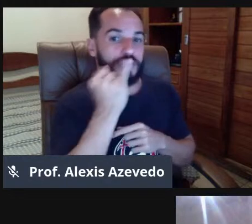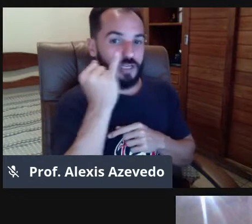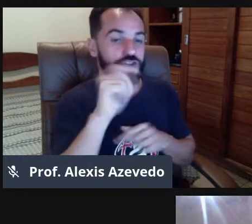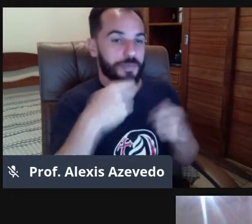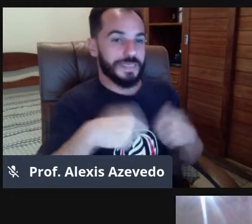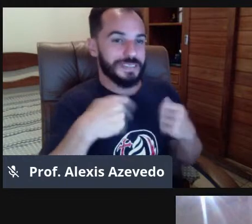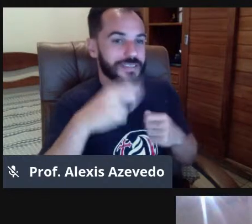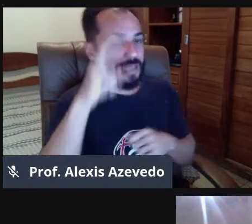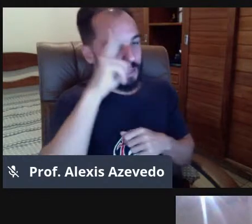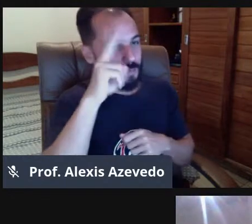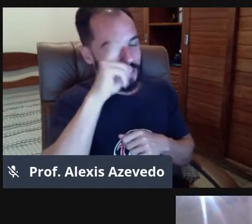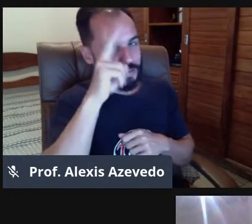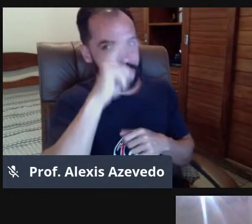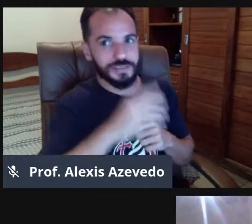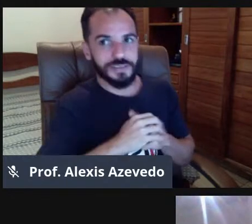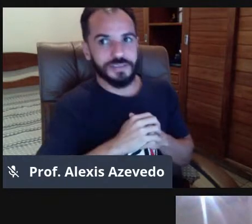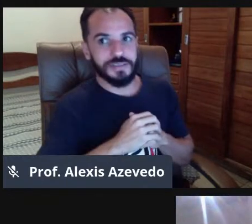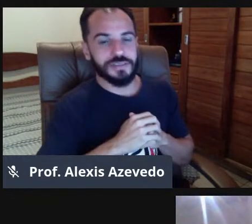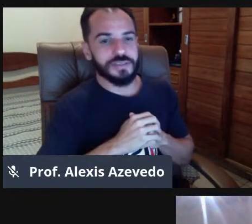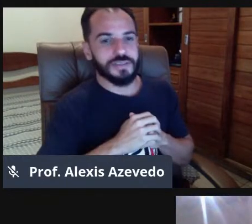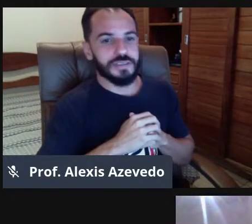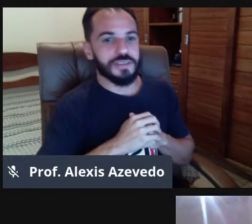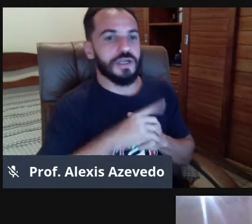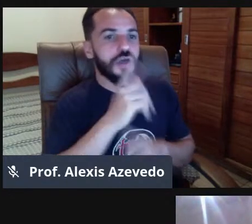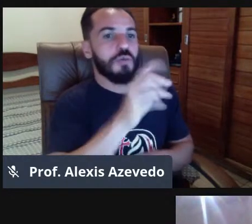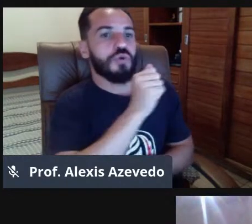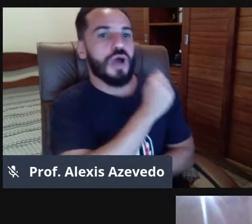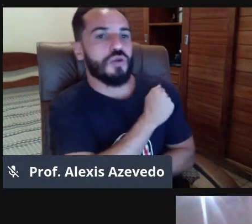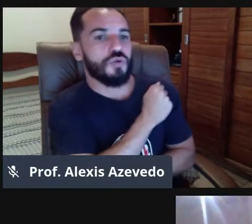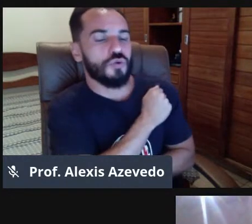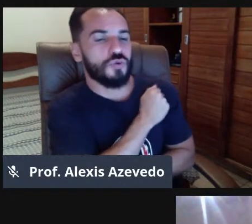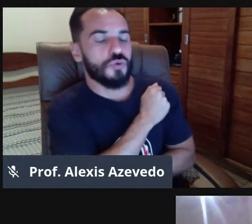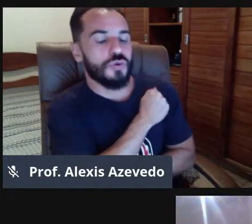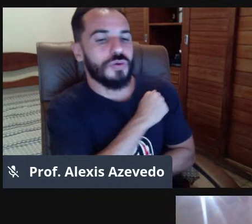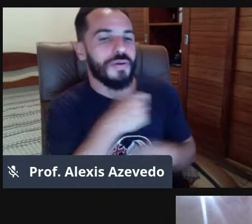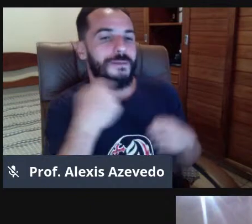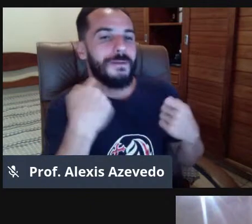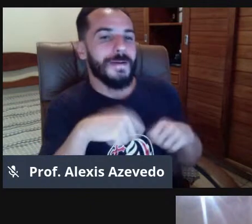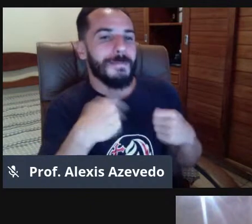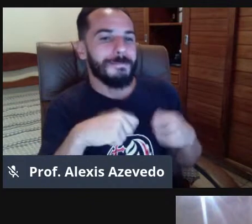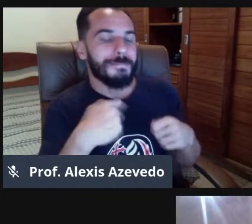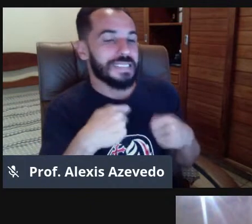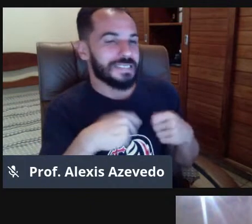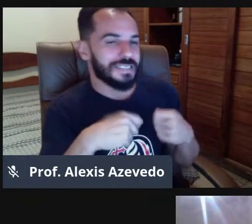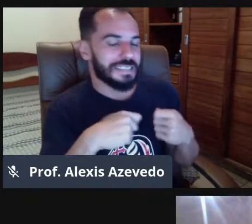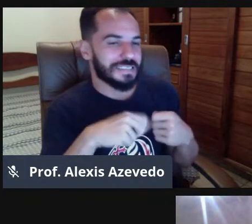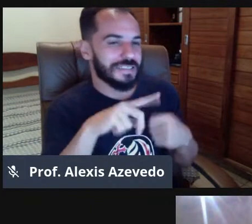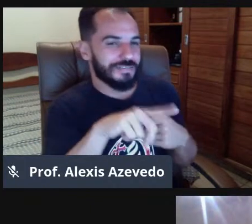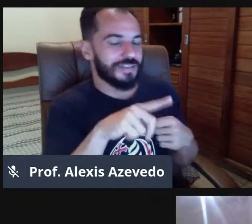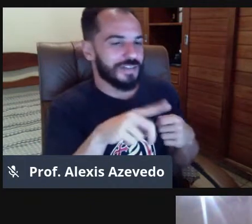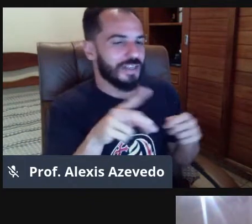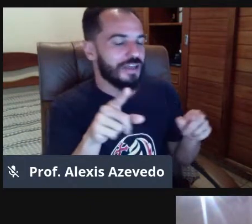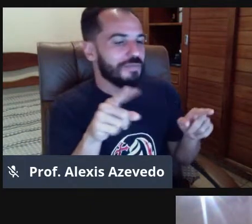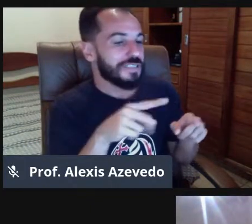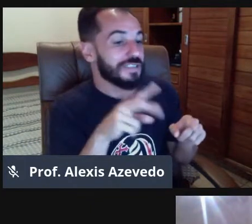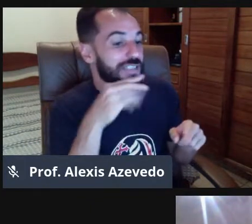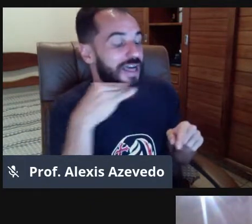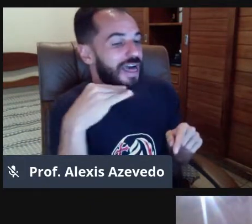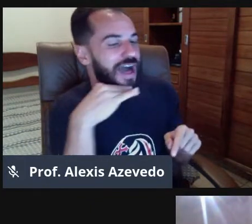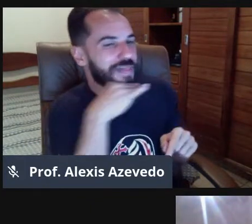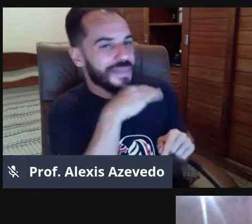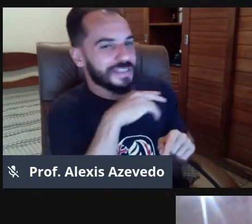também é para o estudante focar no período que ele está. Então, se ele entrou agora, está